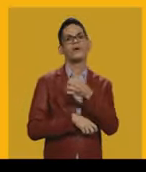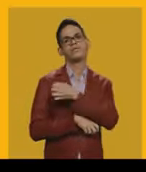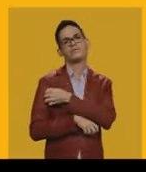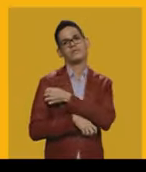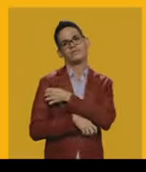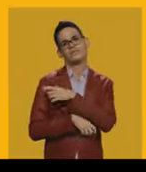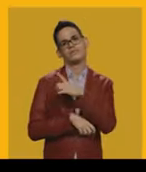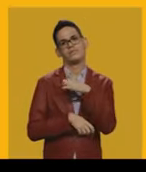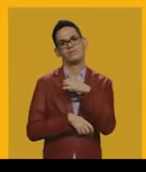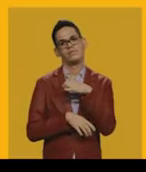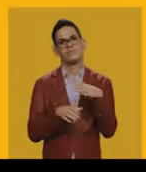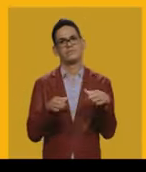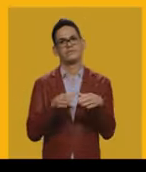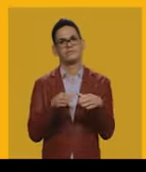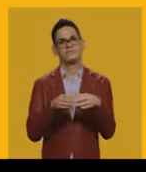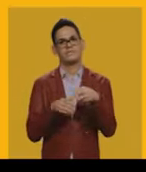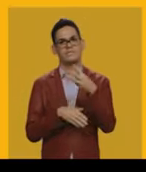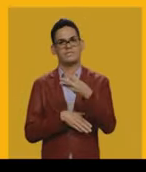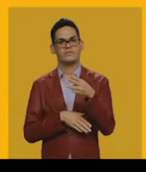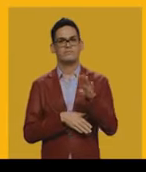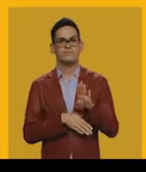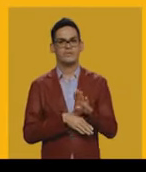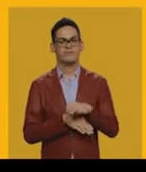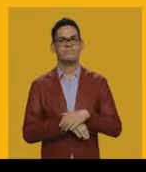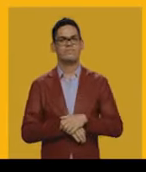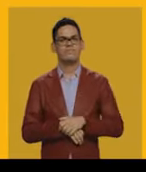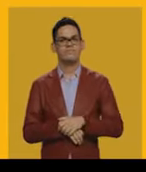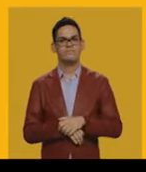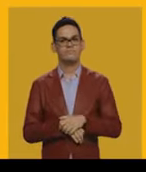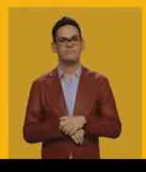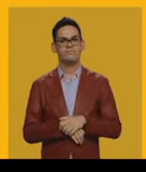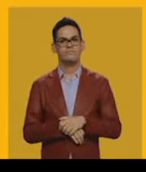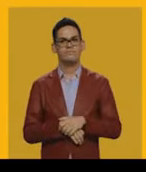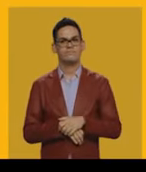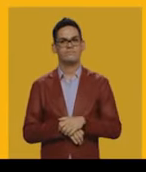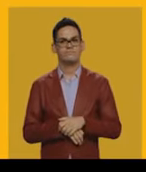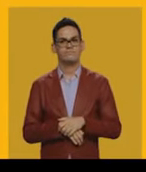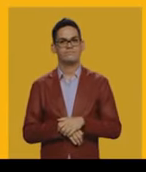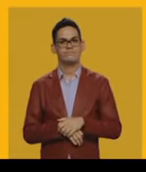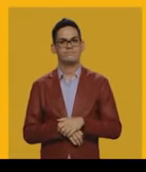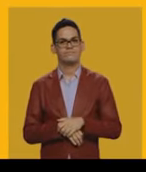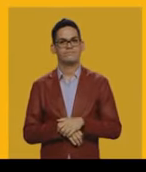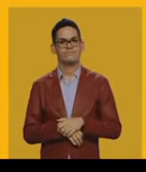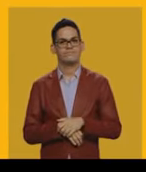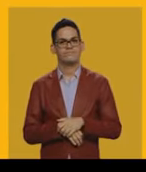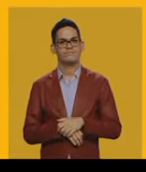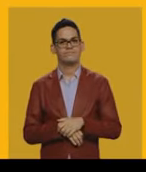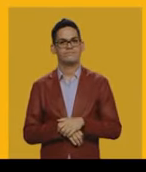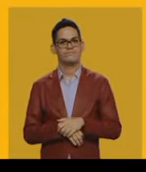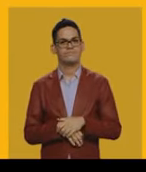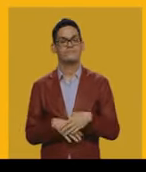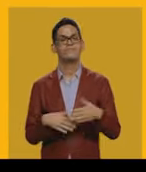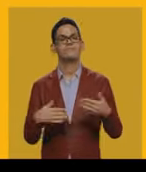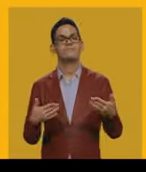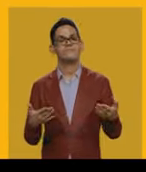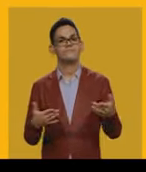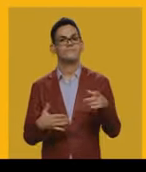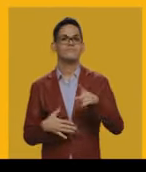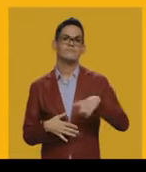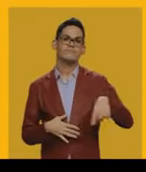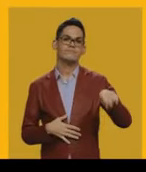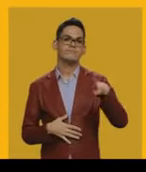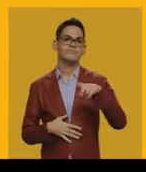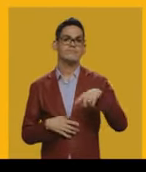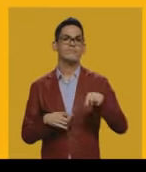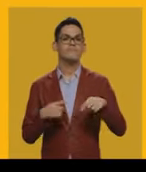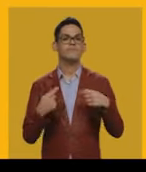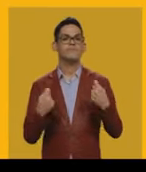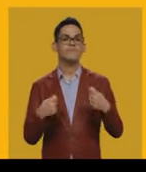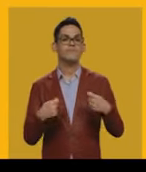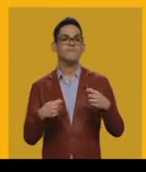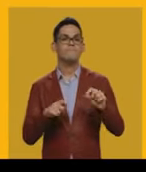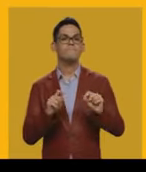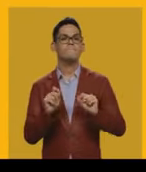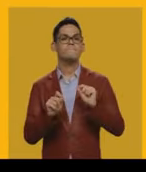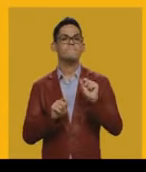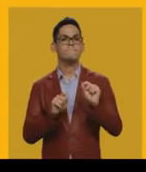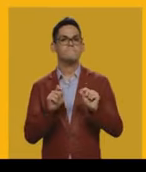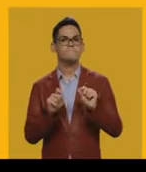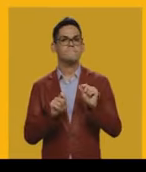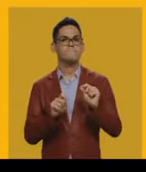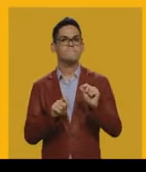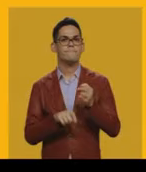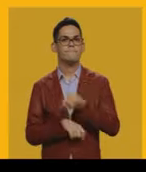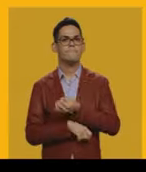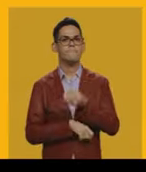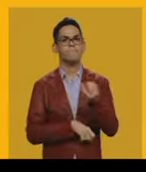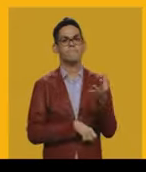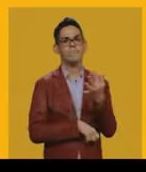alunos possui a turma terceiro D? Então, o que a gente precisa, né? O número